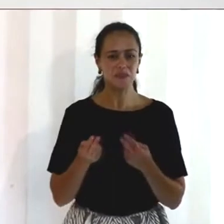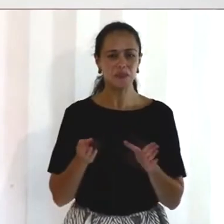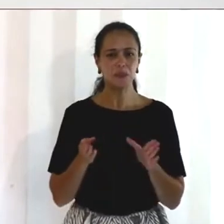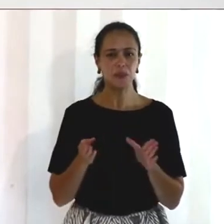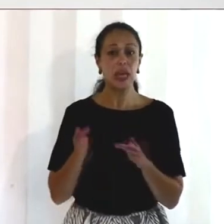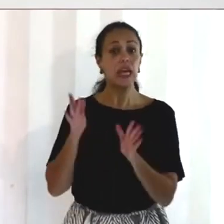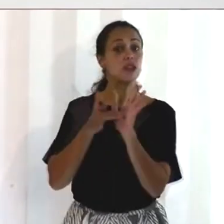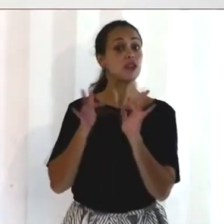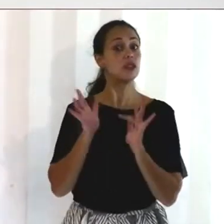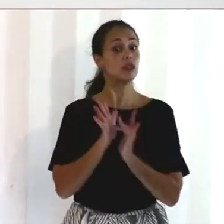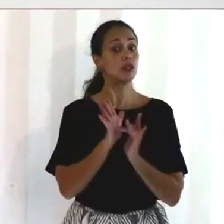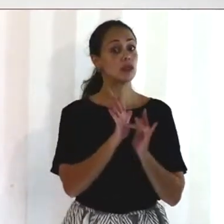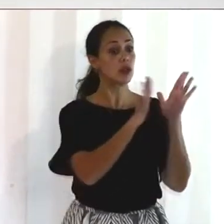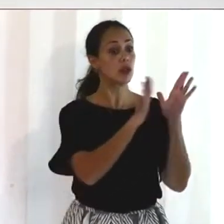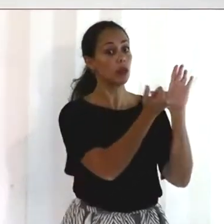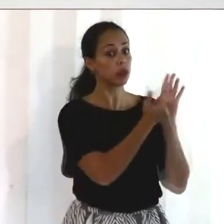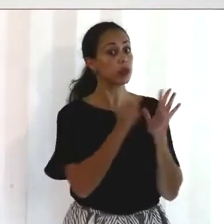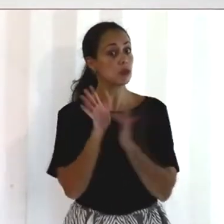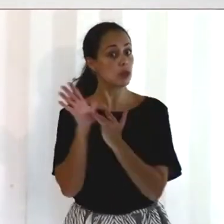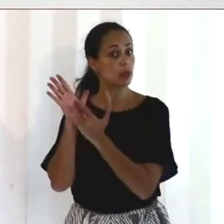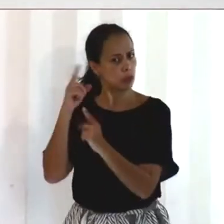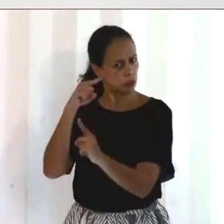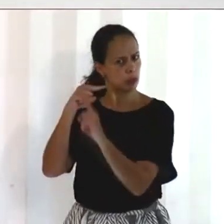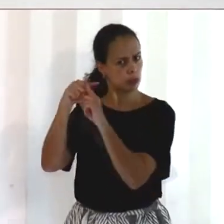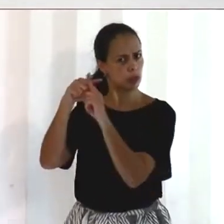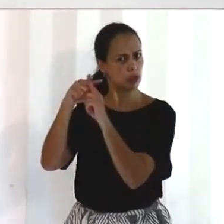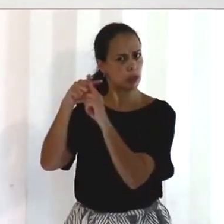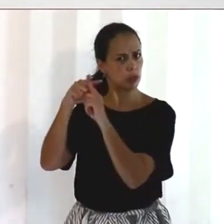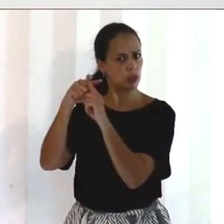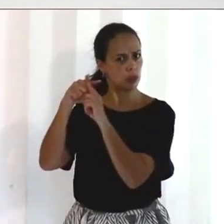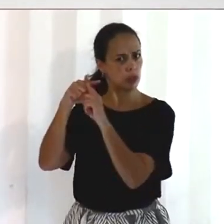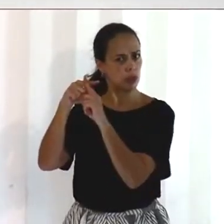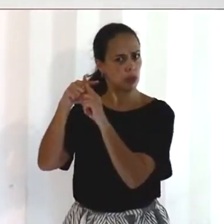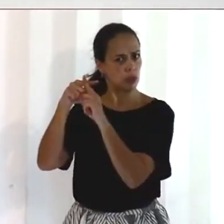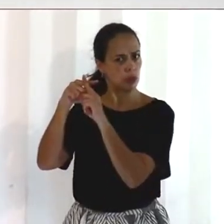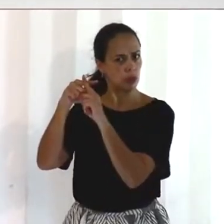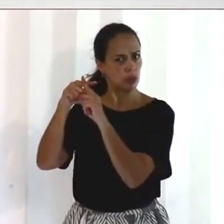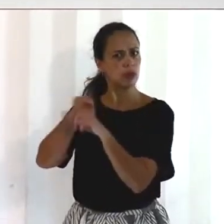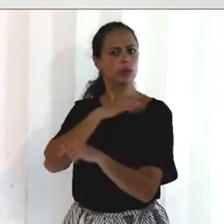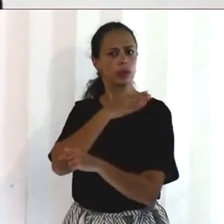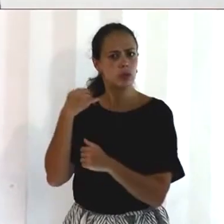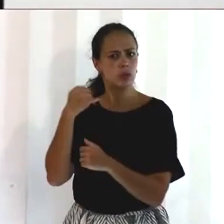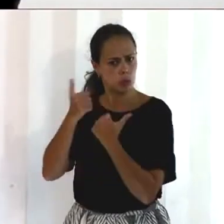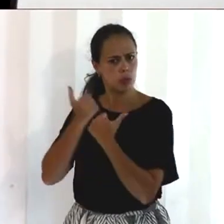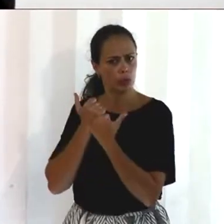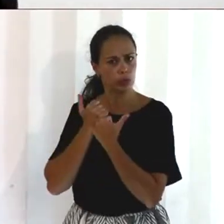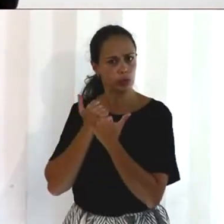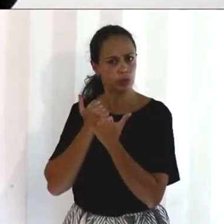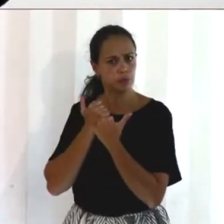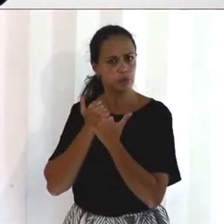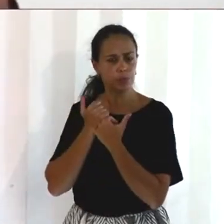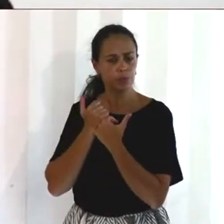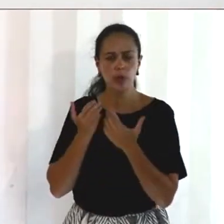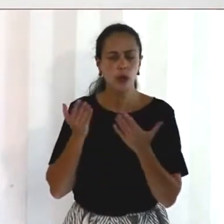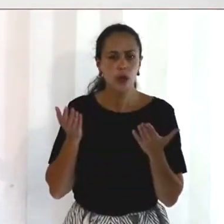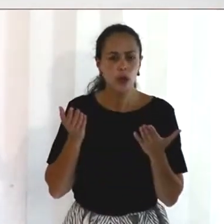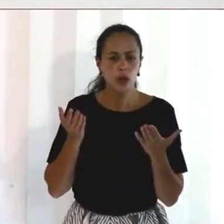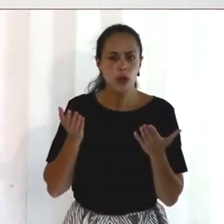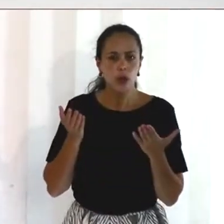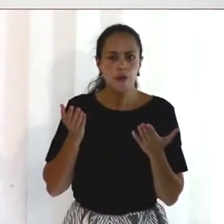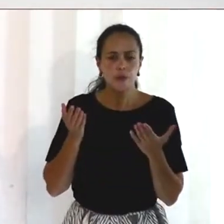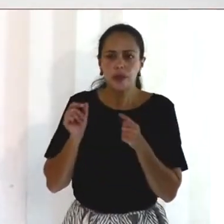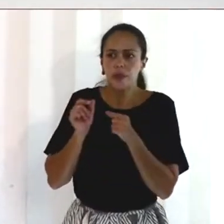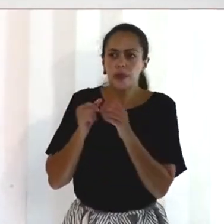Deus uma autoridade, assim que nós não tínhamos condição nem de imaginar essa